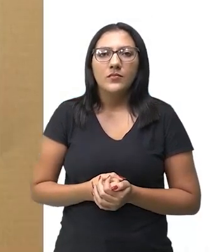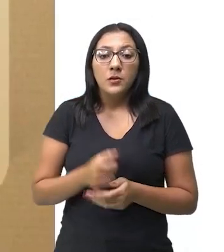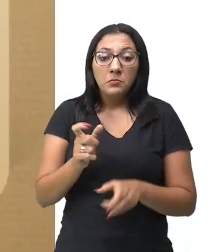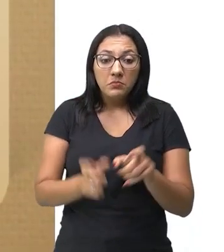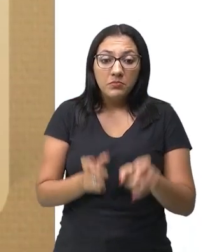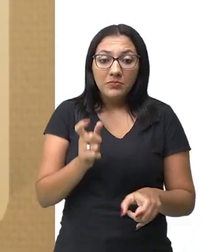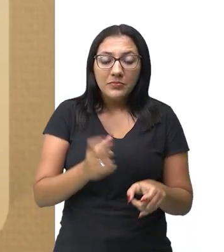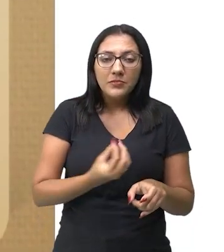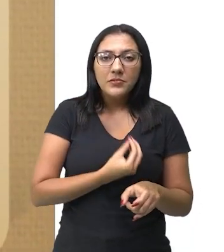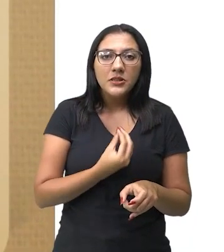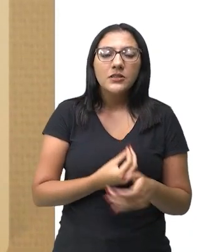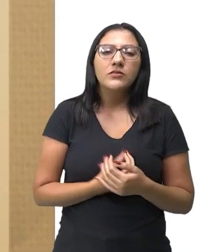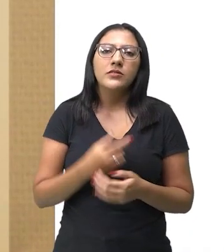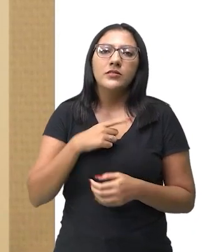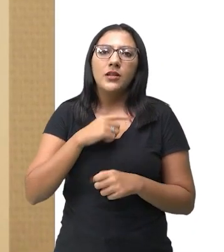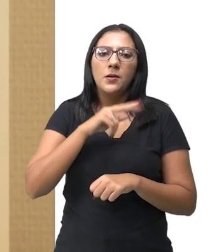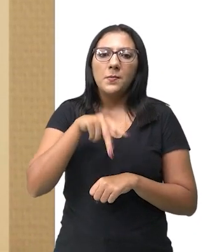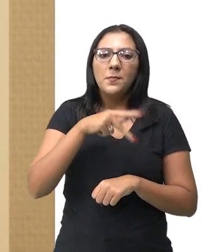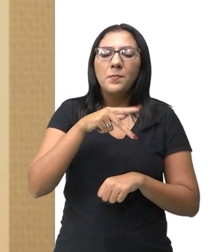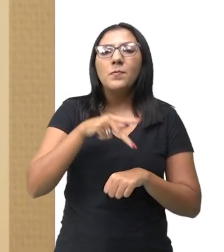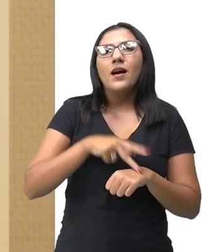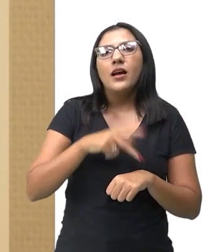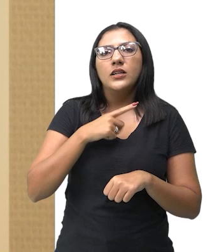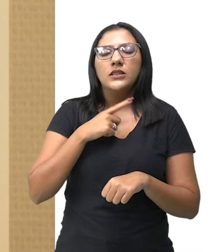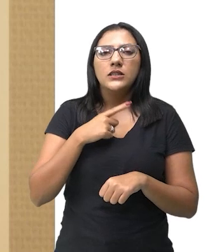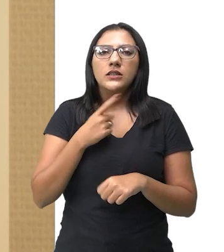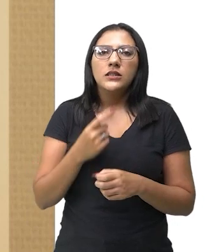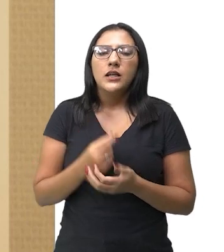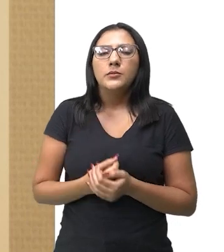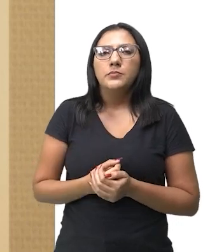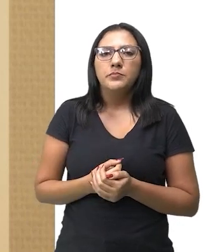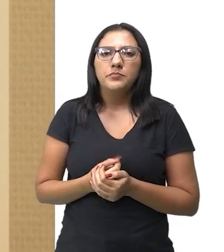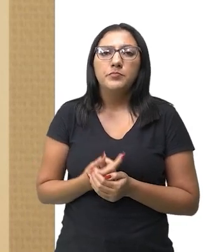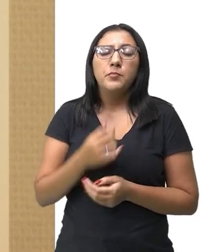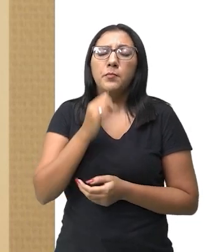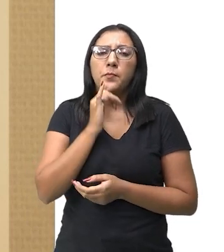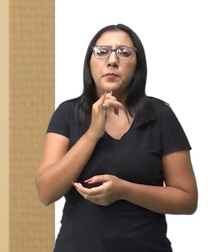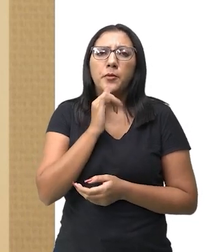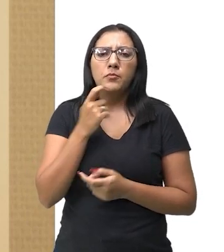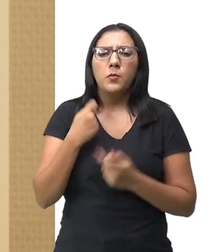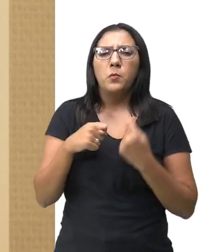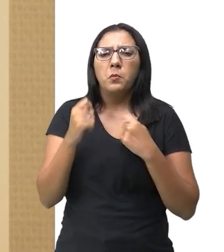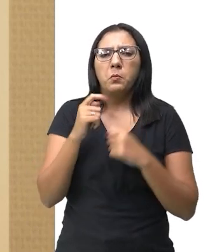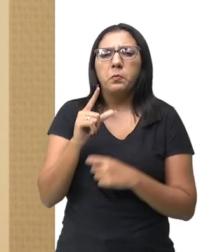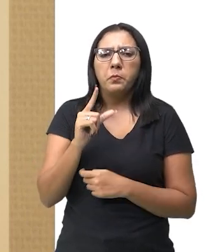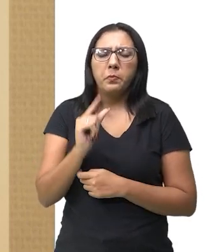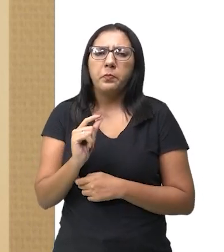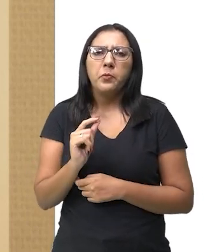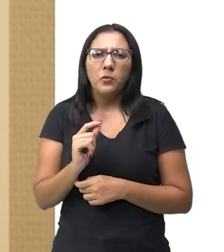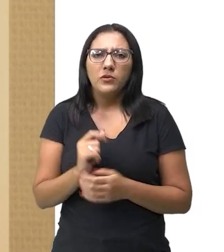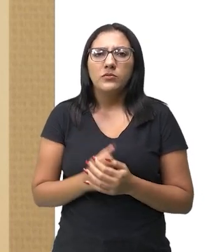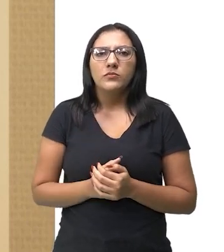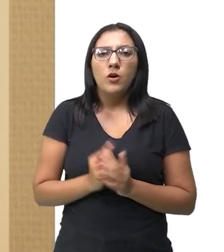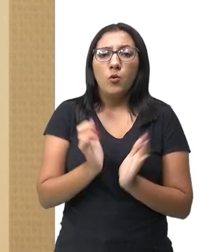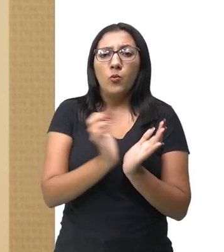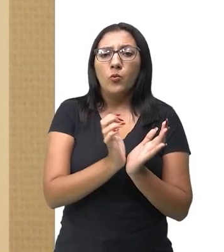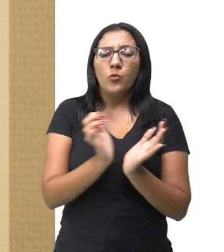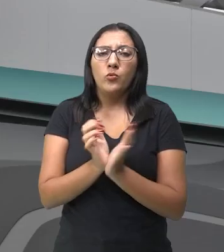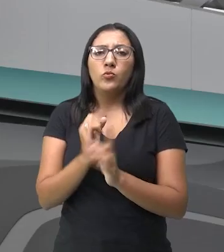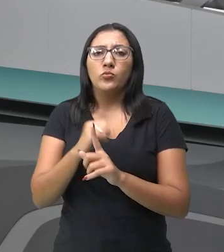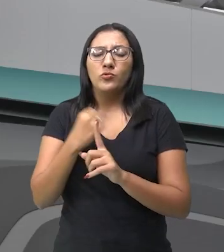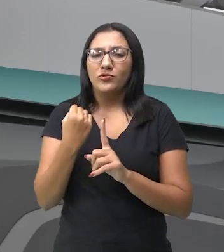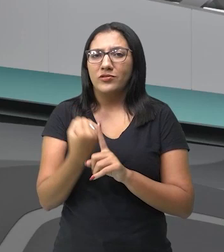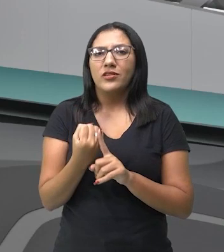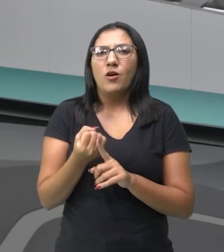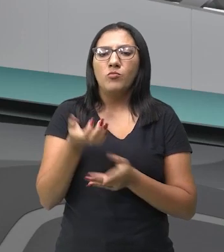dentro da caixinha de cigarro, né, mais um aspecto visual que chama a atenção e que relaciona com o tema, a gente